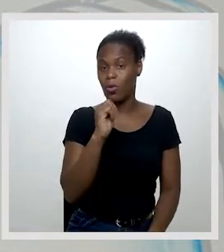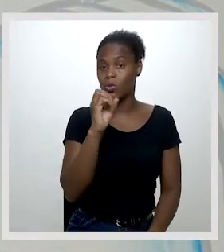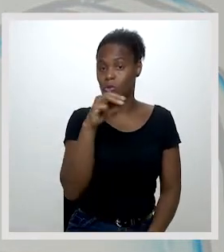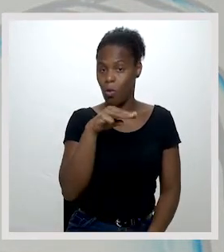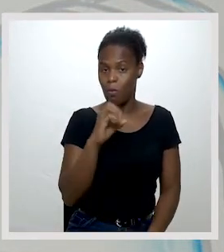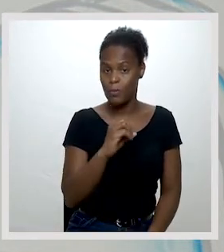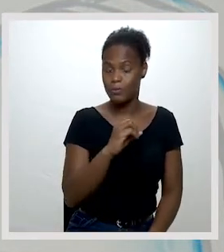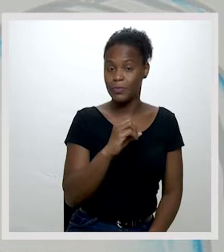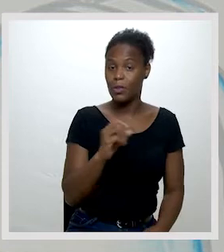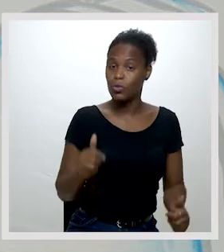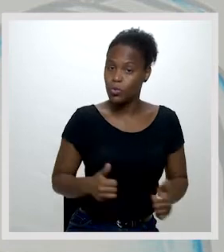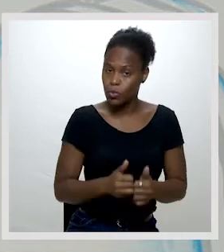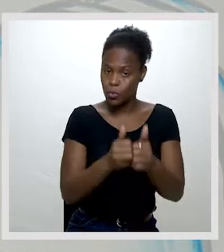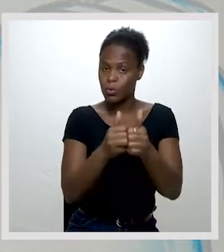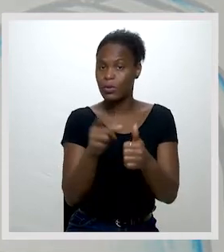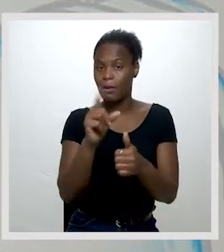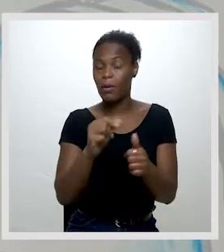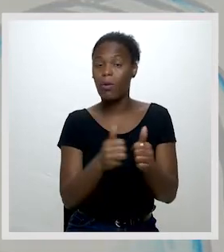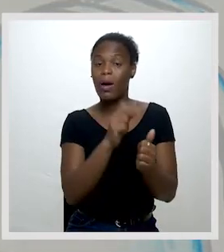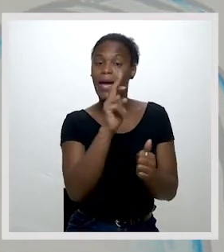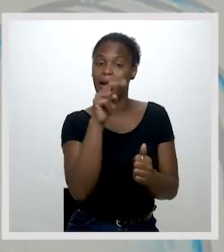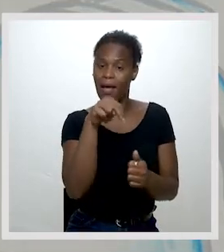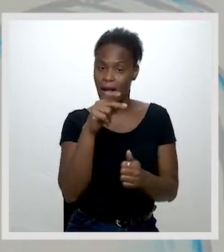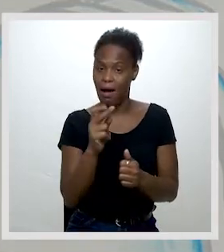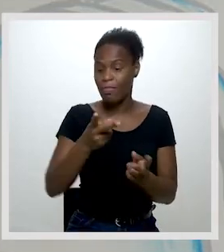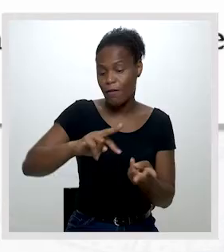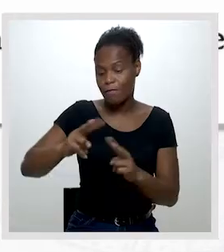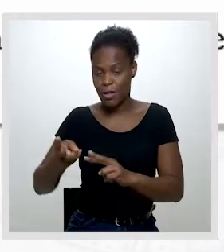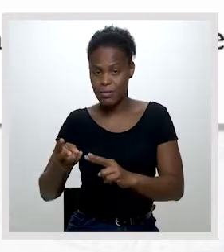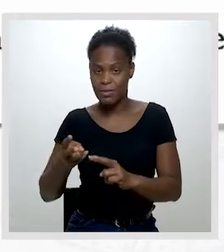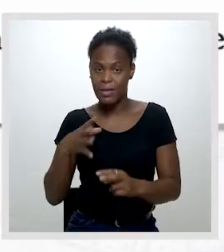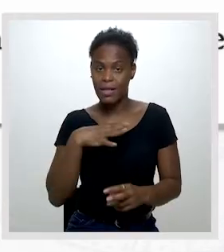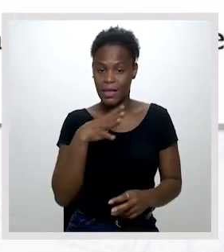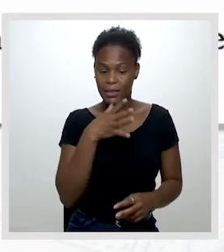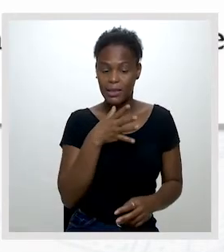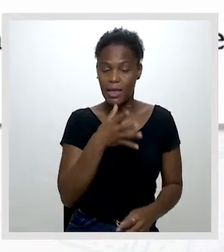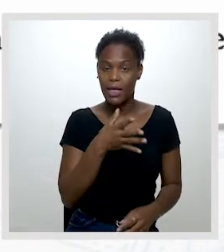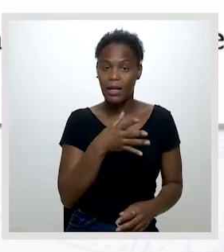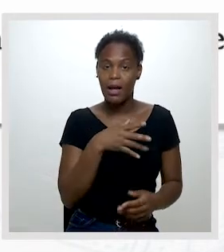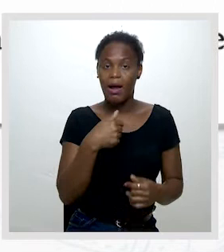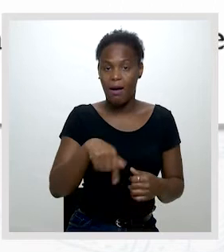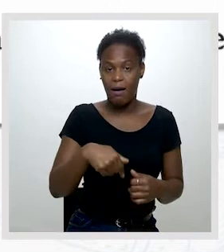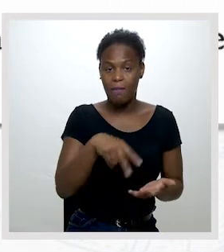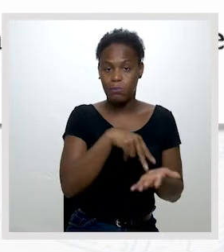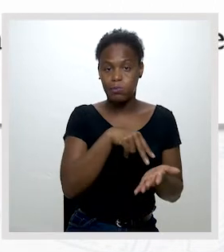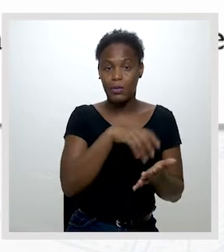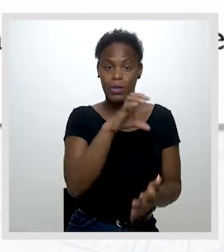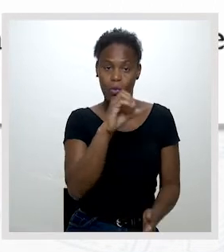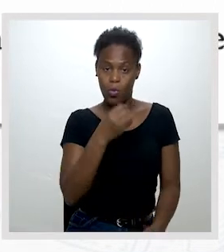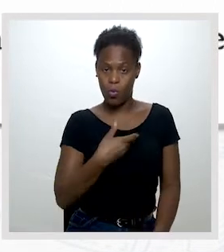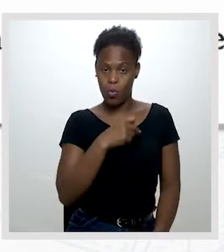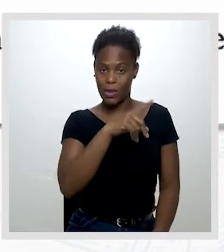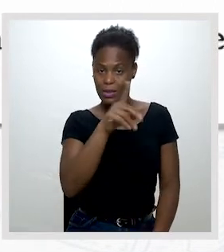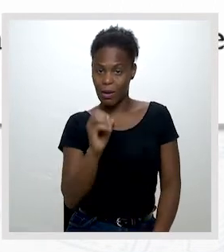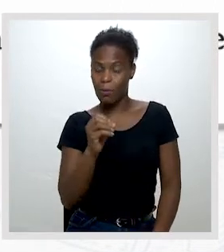ribossoma, juntamente também com o RNA de transferência. Ou seja, a presença desse codão determina